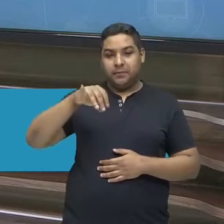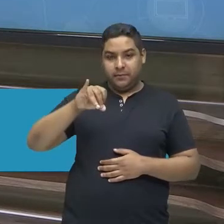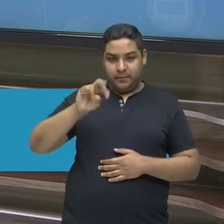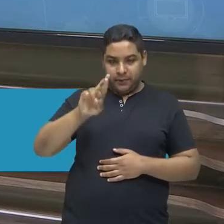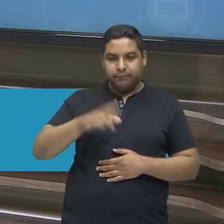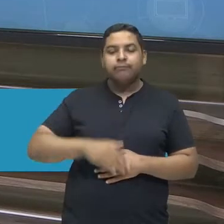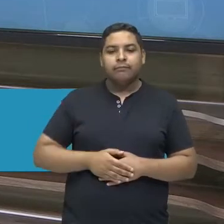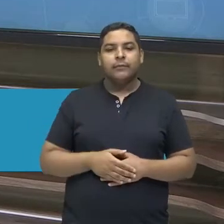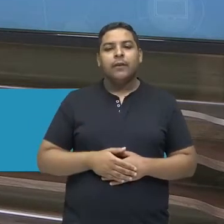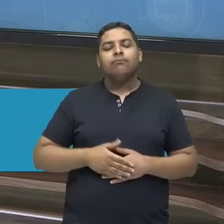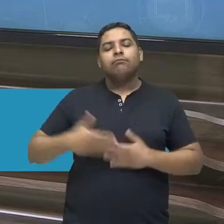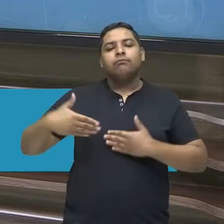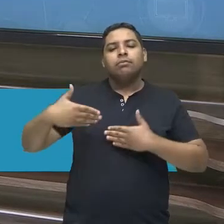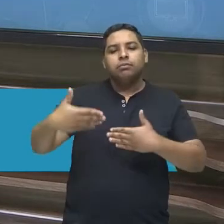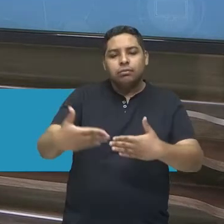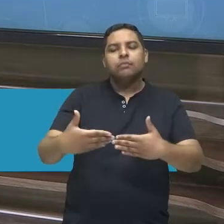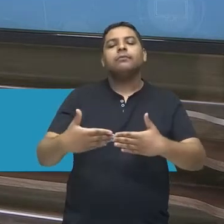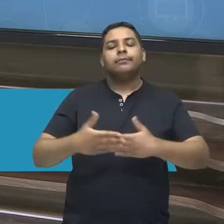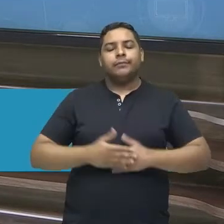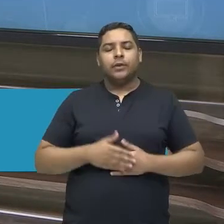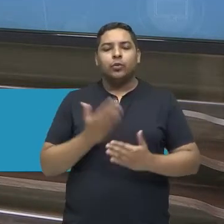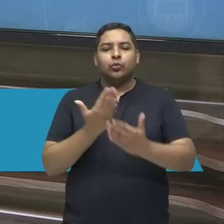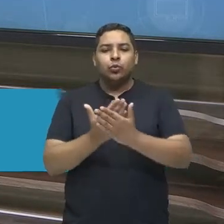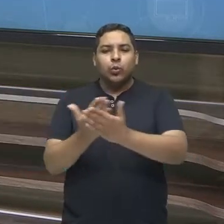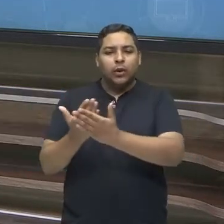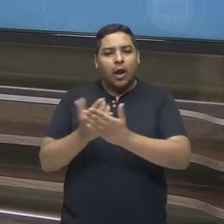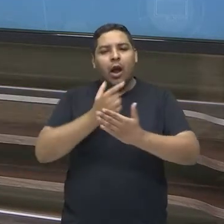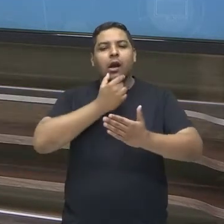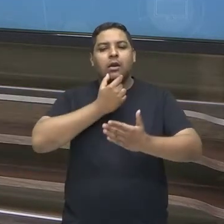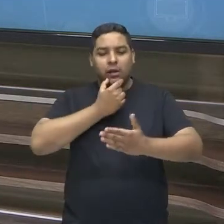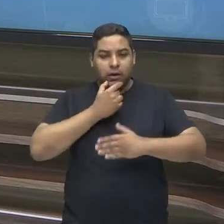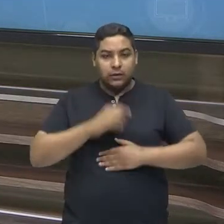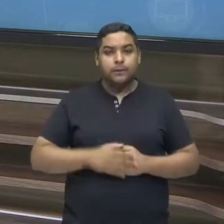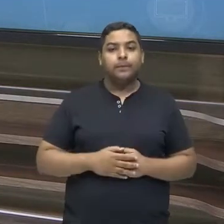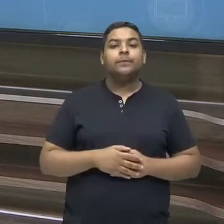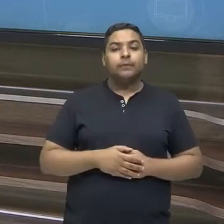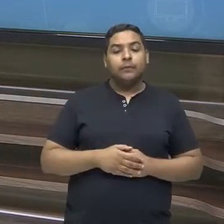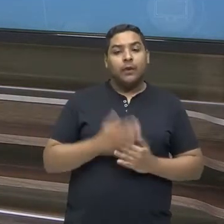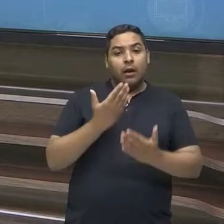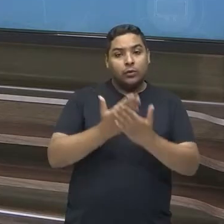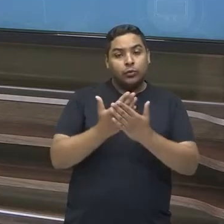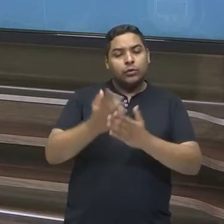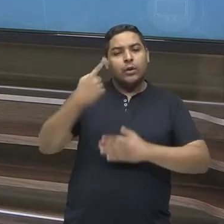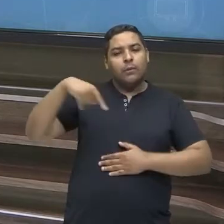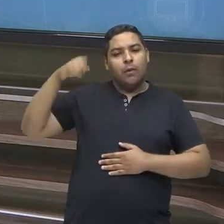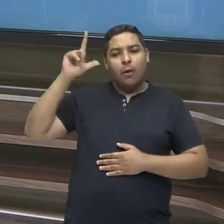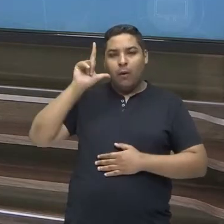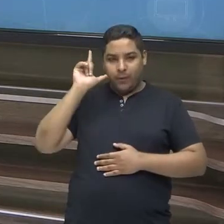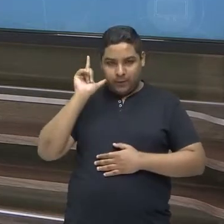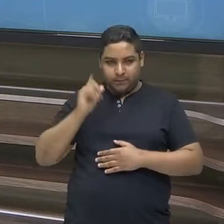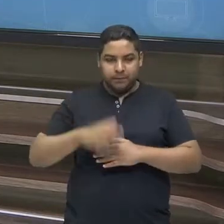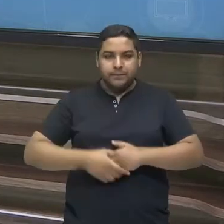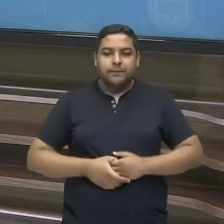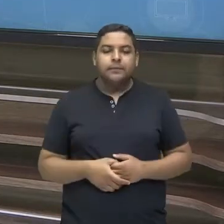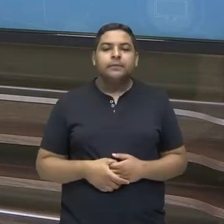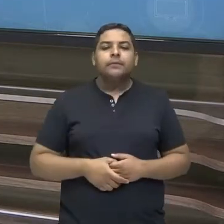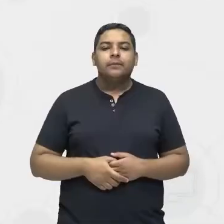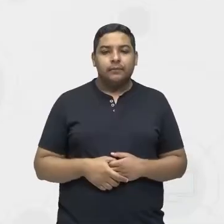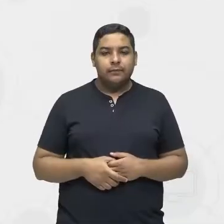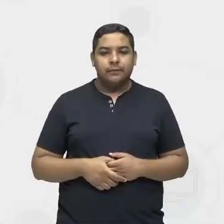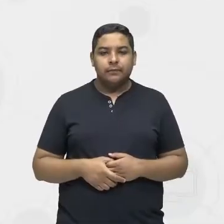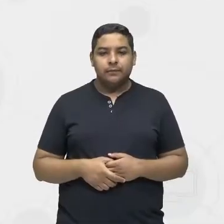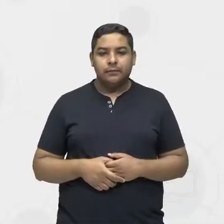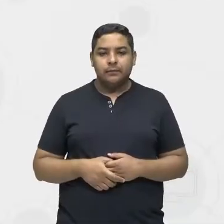essa atividade aí de língua inglesa, que tem tudo a ver aí com o conteúdo que nós vimos na aula anterior. Vamos então iniciar o nosso